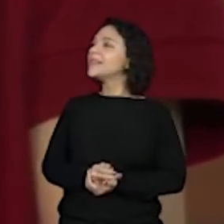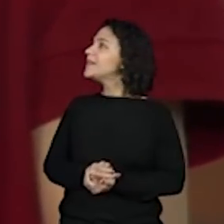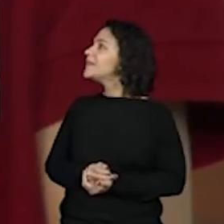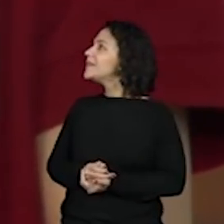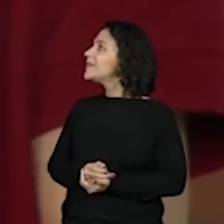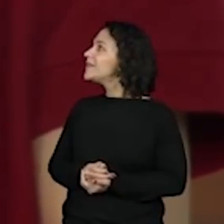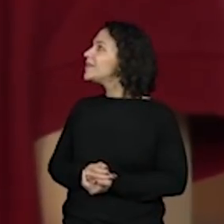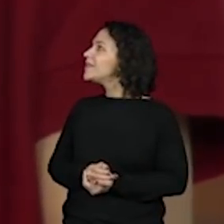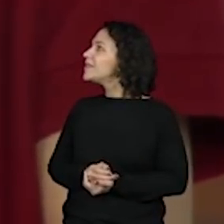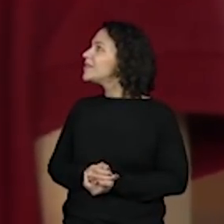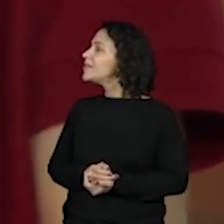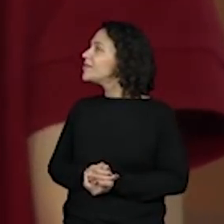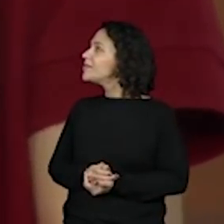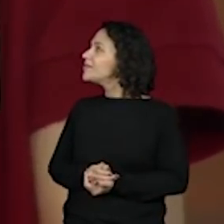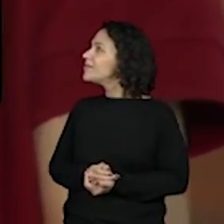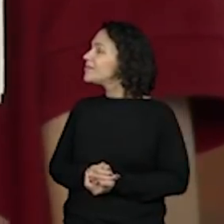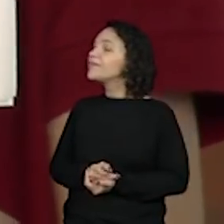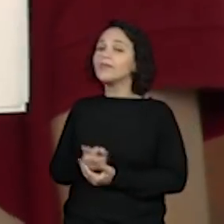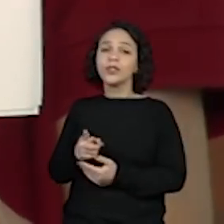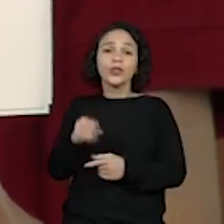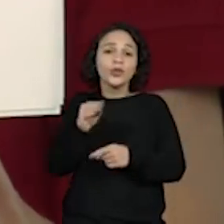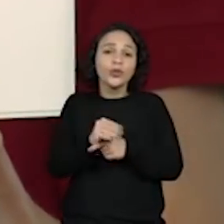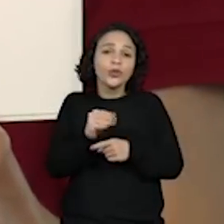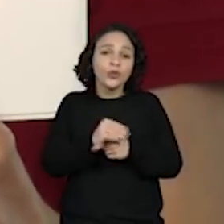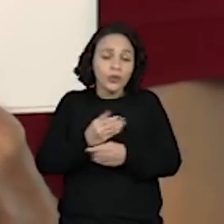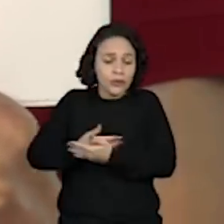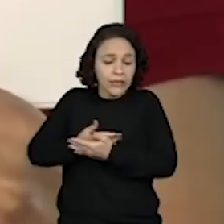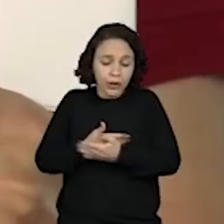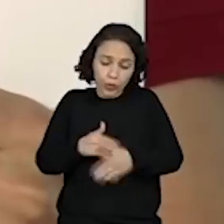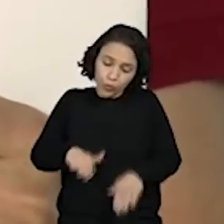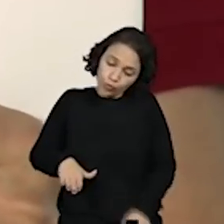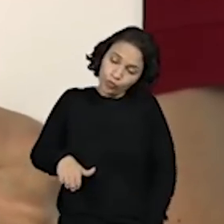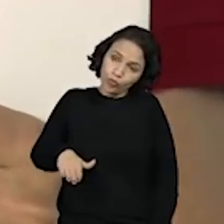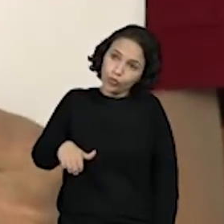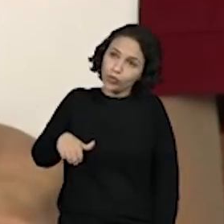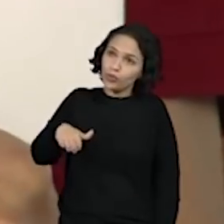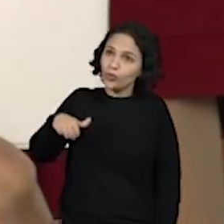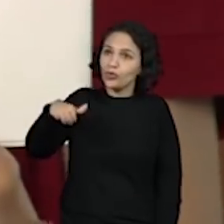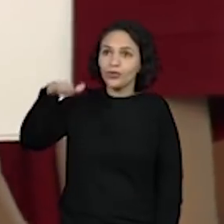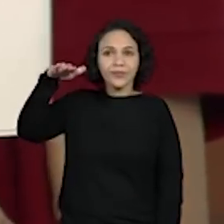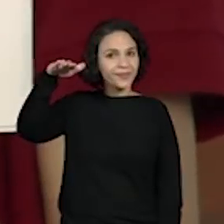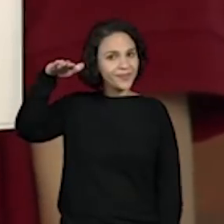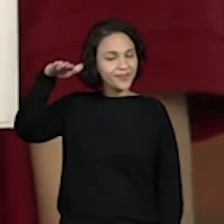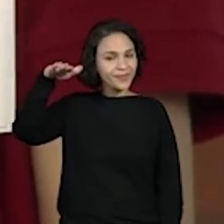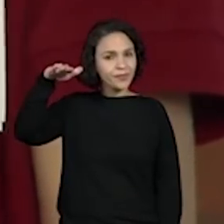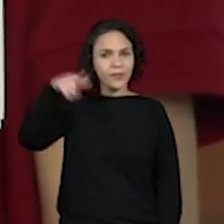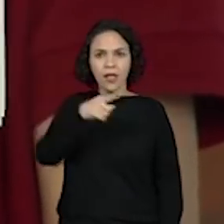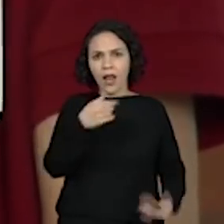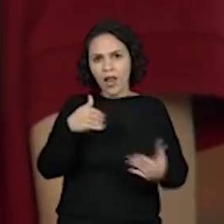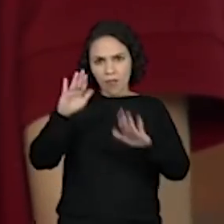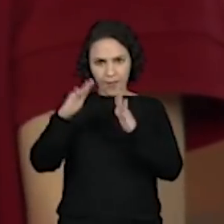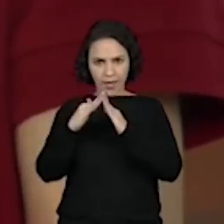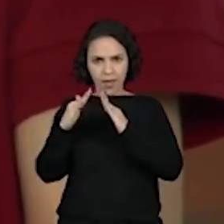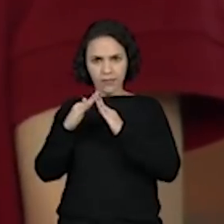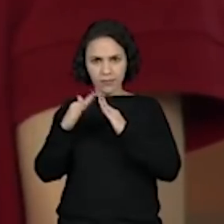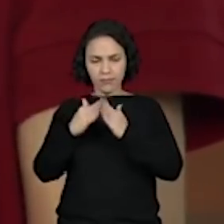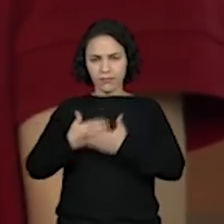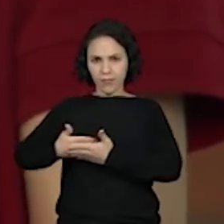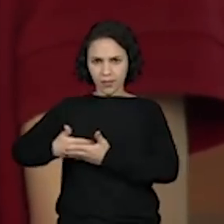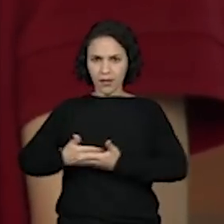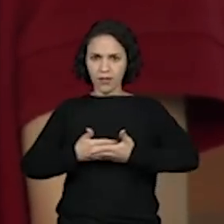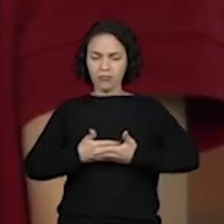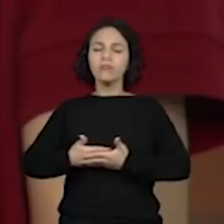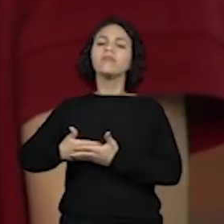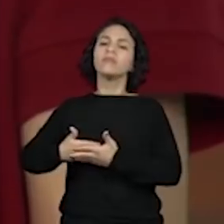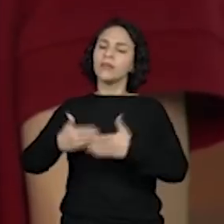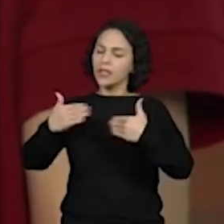O pescador e a esposa criaram o bebê. Então a gente pode entender que ele levou o bebê para casa, professora Fran? Sim, levou para... A professora Rosimeire falou,